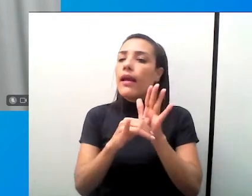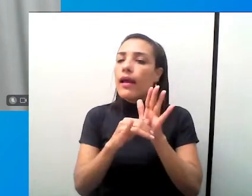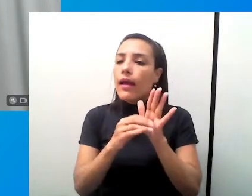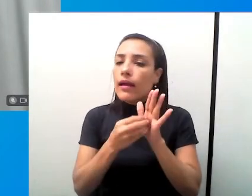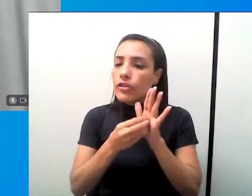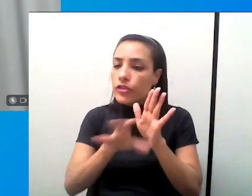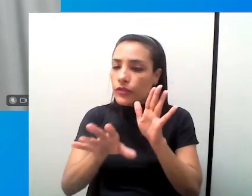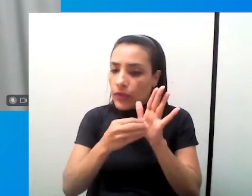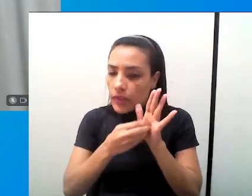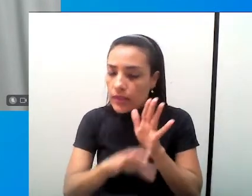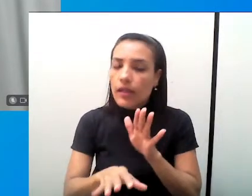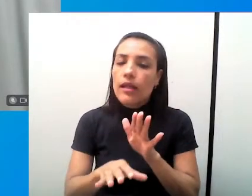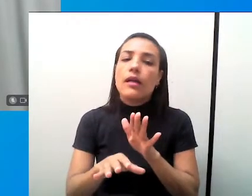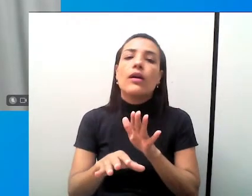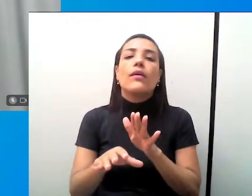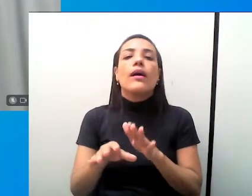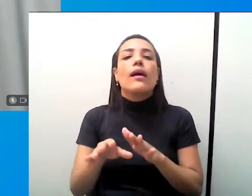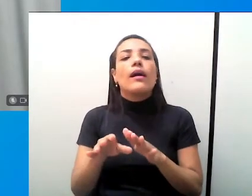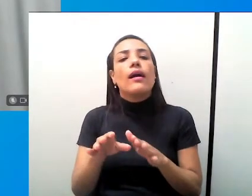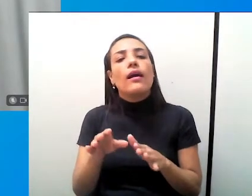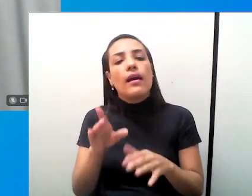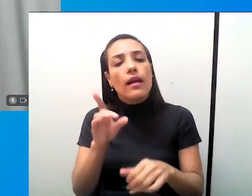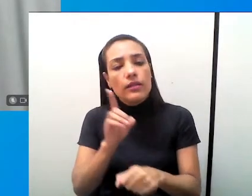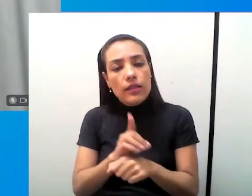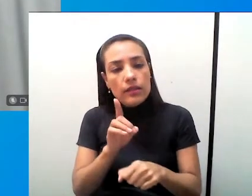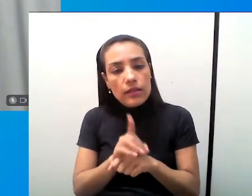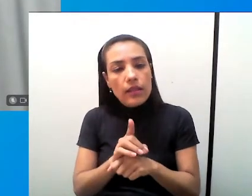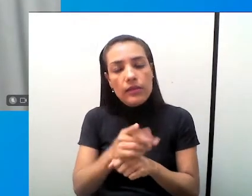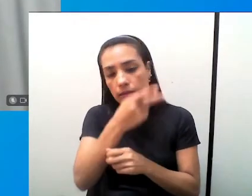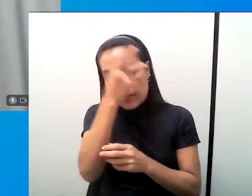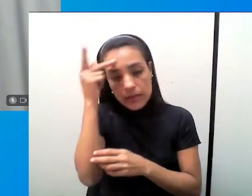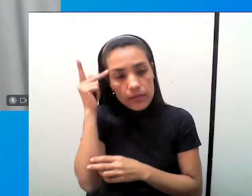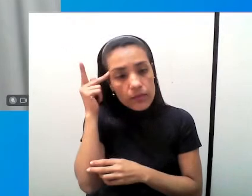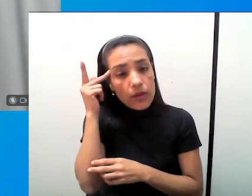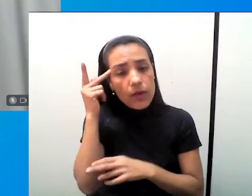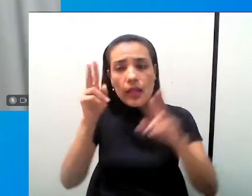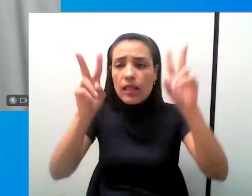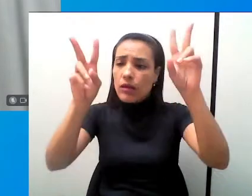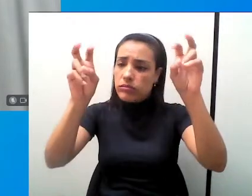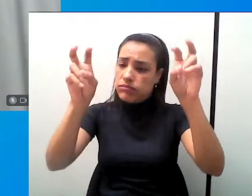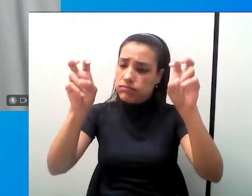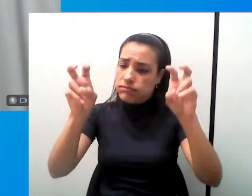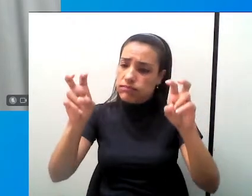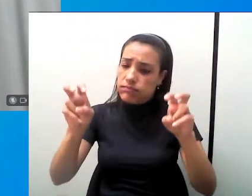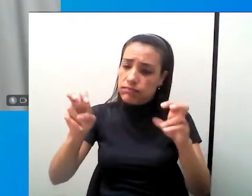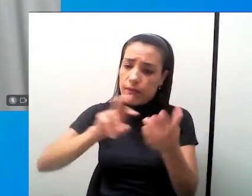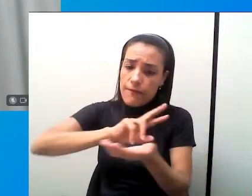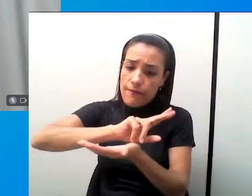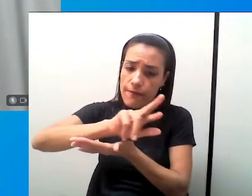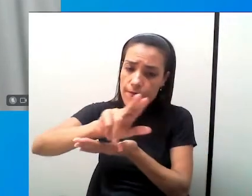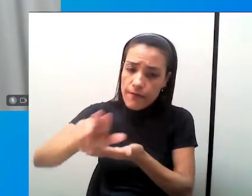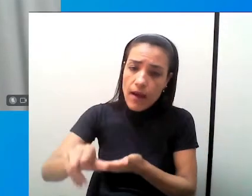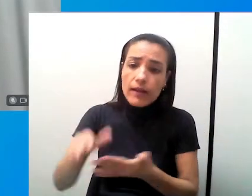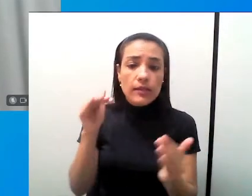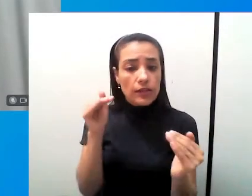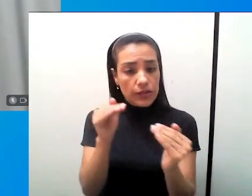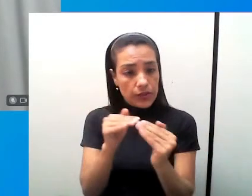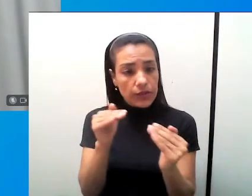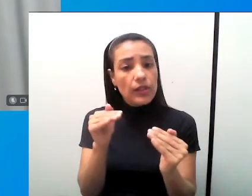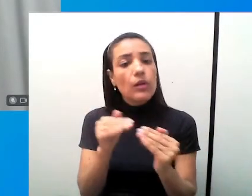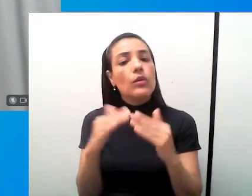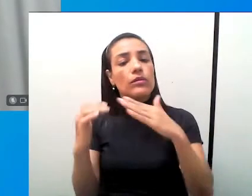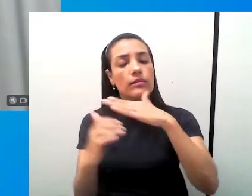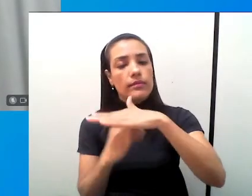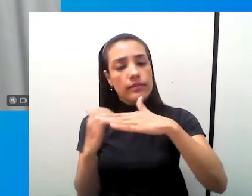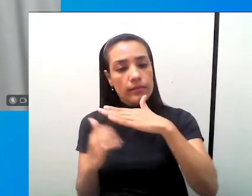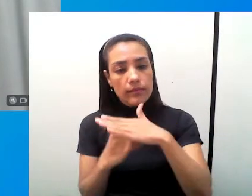de pessoas, né, diversos temas que envolvem a gestão dos empreendimentos, né, e com isso os alunos